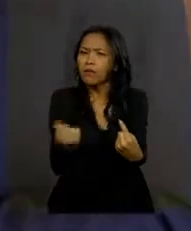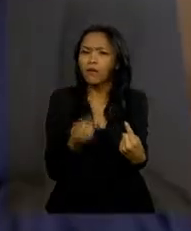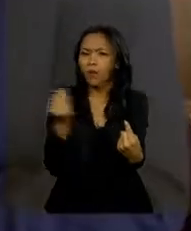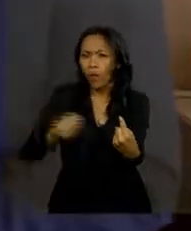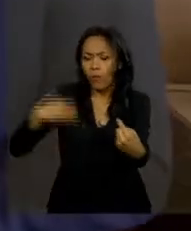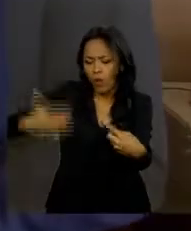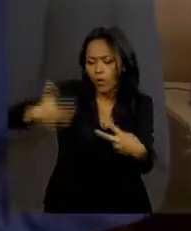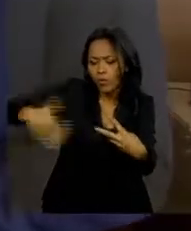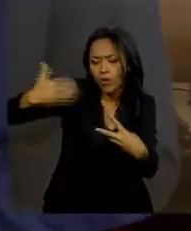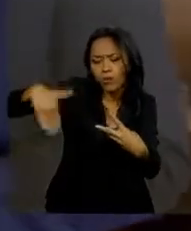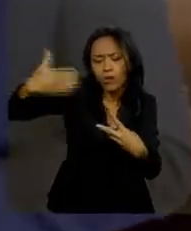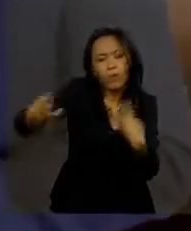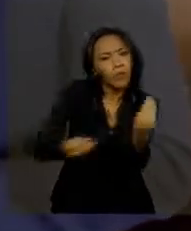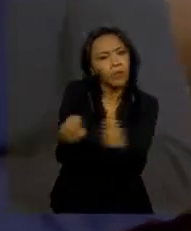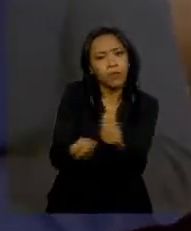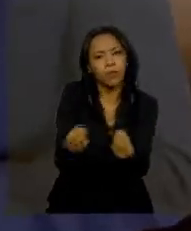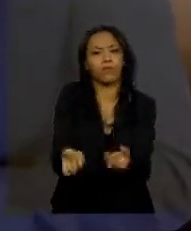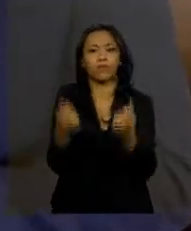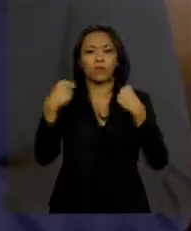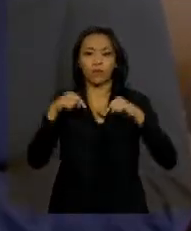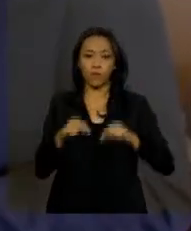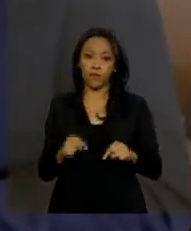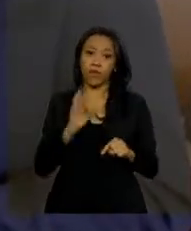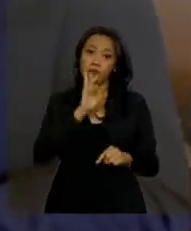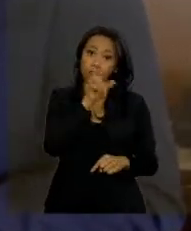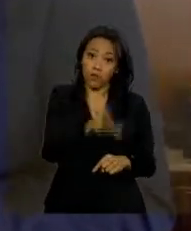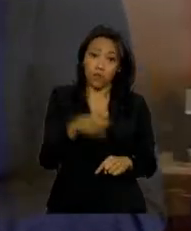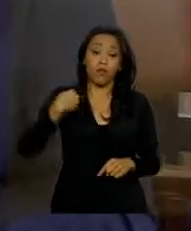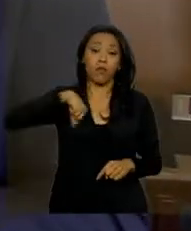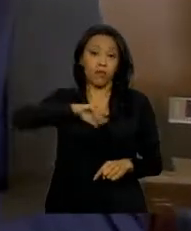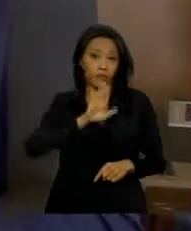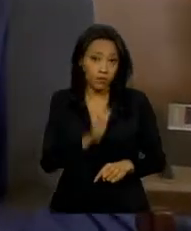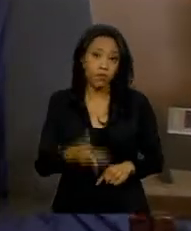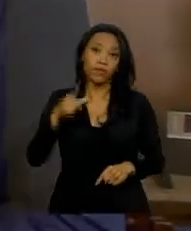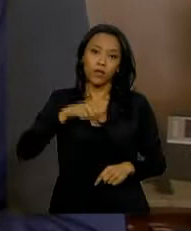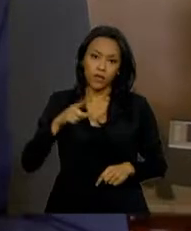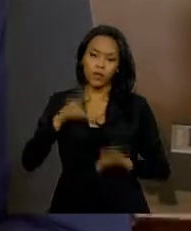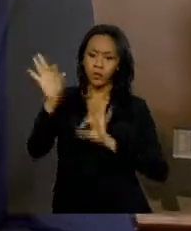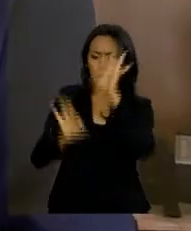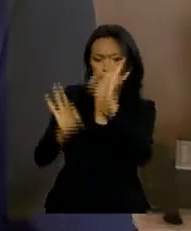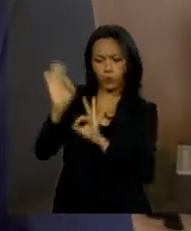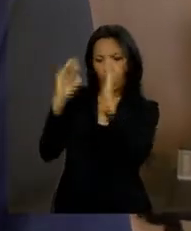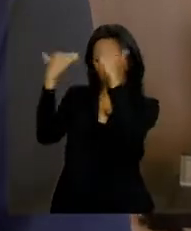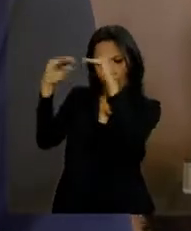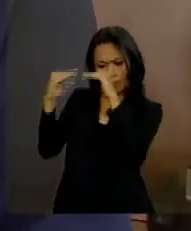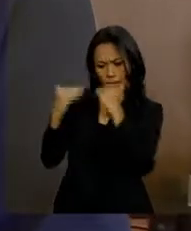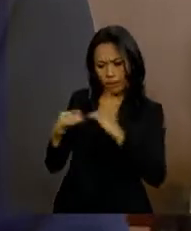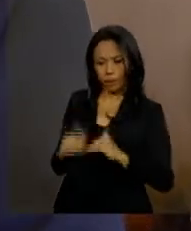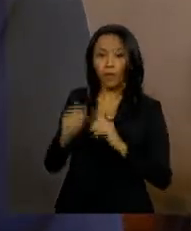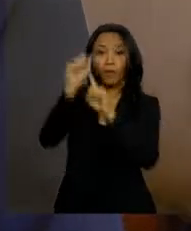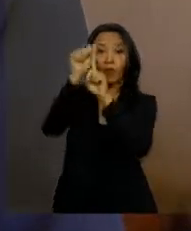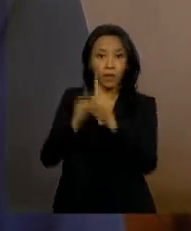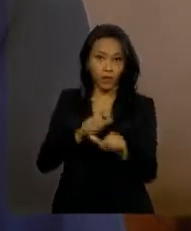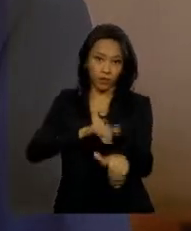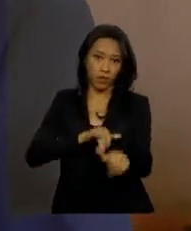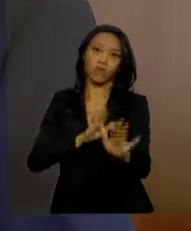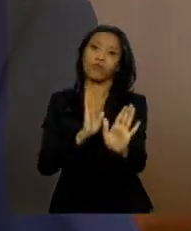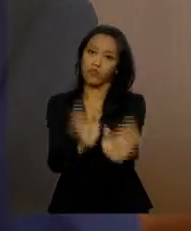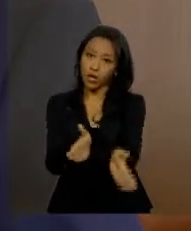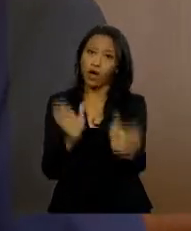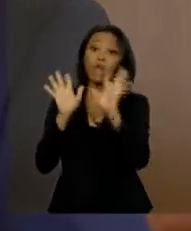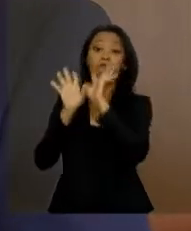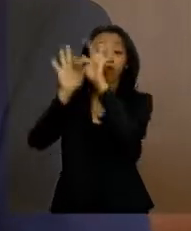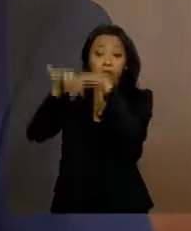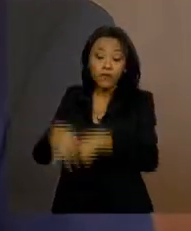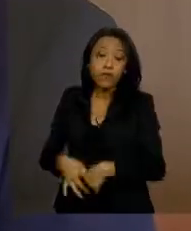nesse cronograma nós temos já um cronograma estabelecido para este mês de setembro e vamos terminar setembro